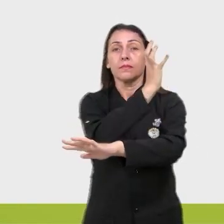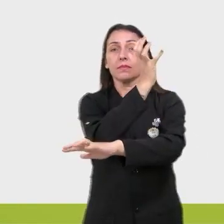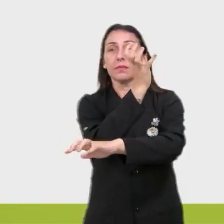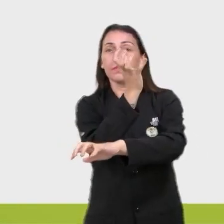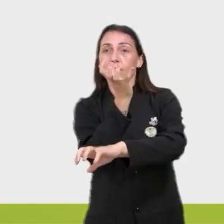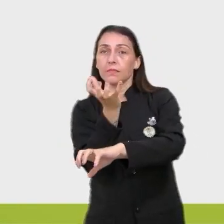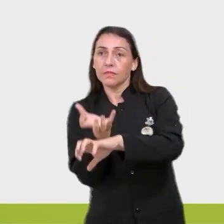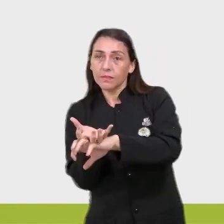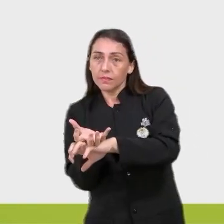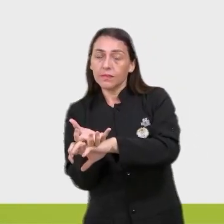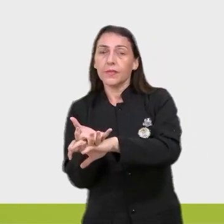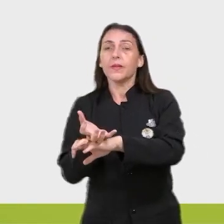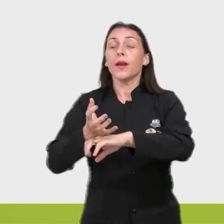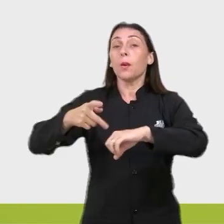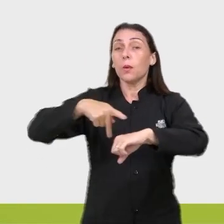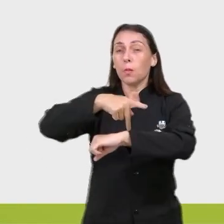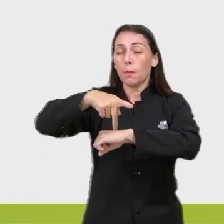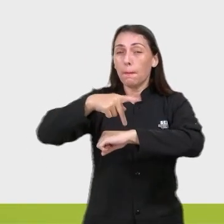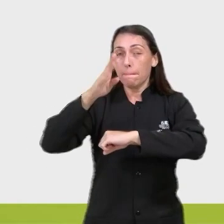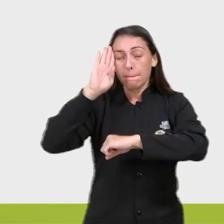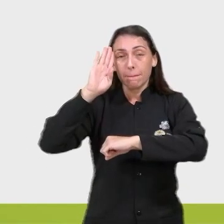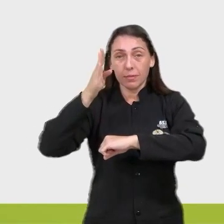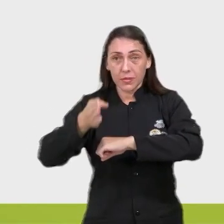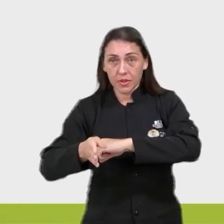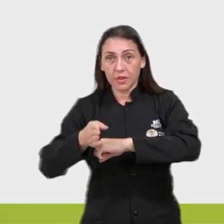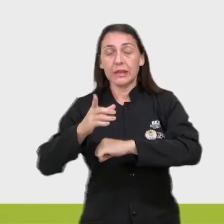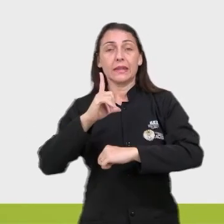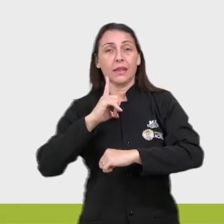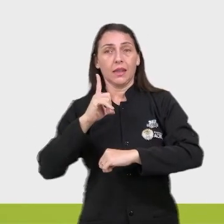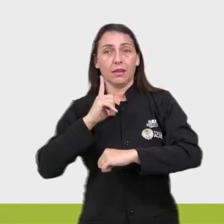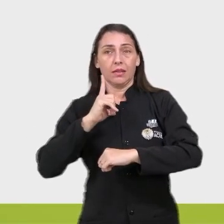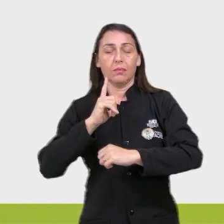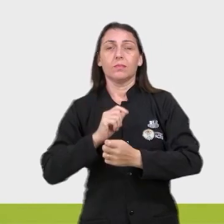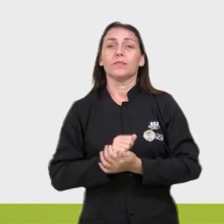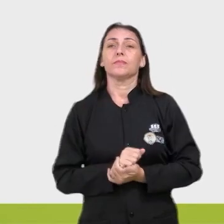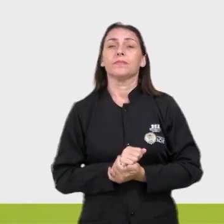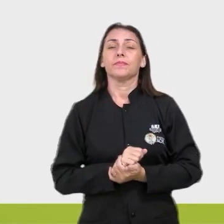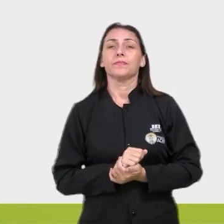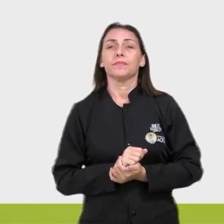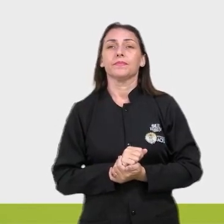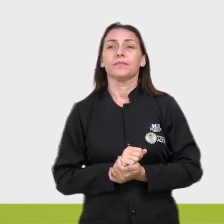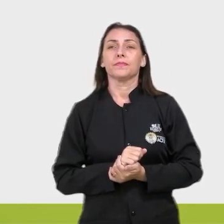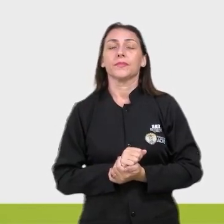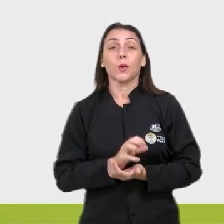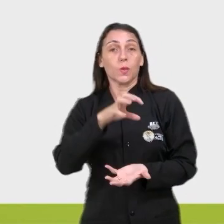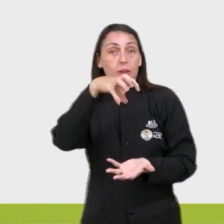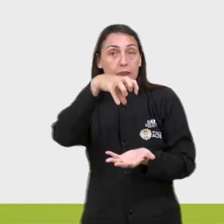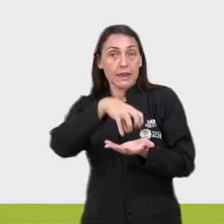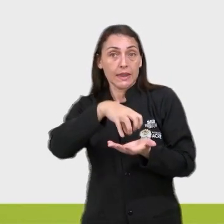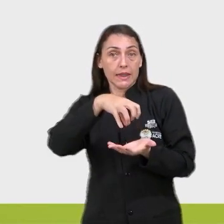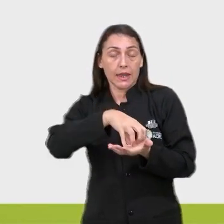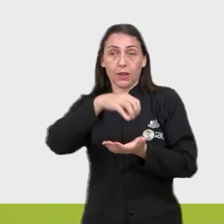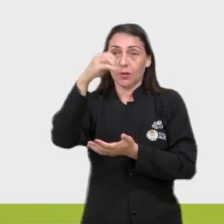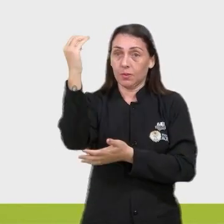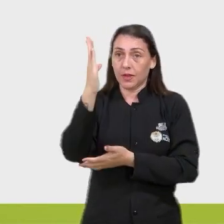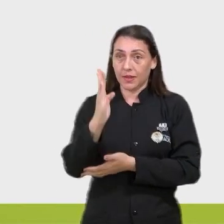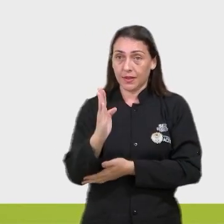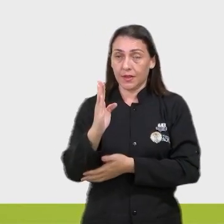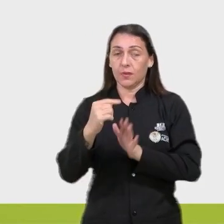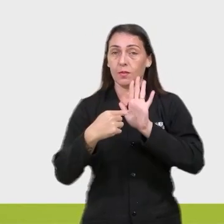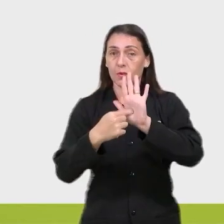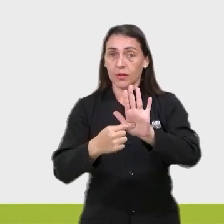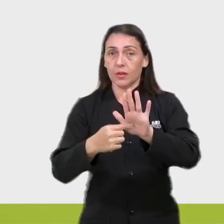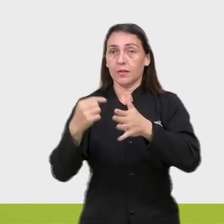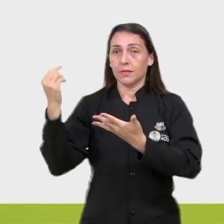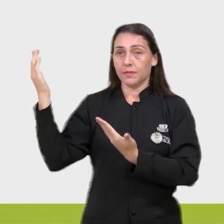que é o centrão do país, tá? Então, nós temos aí o centrão do território brasileiro, vou mostrar aqui para vocês.